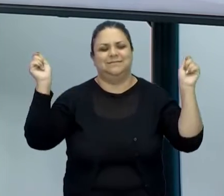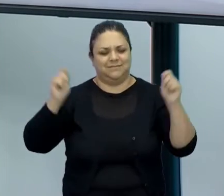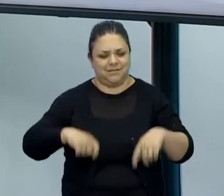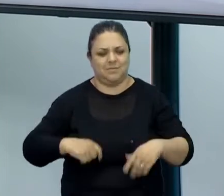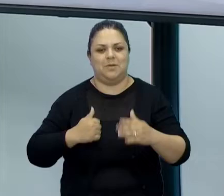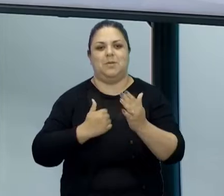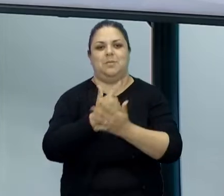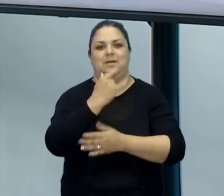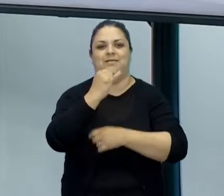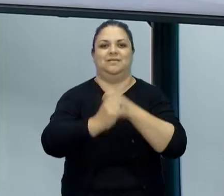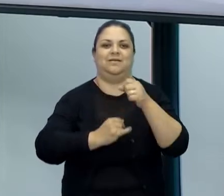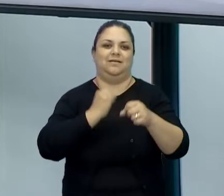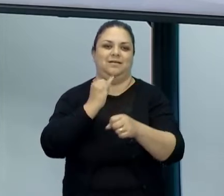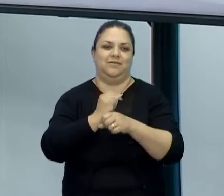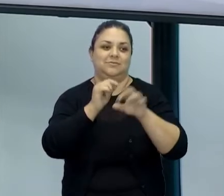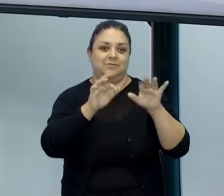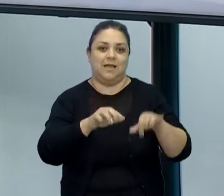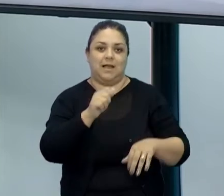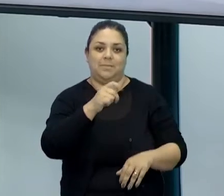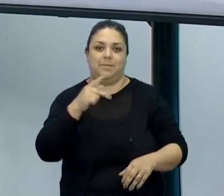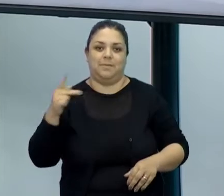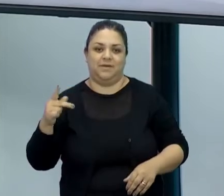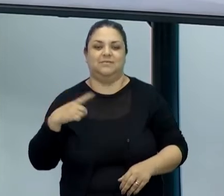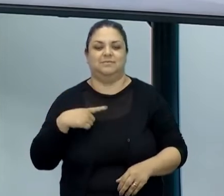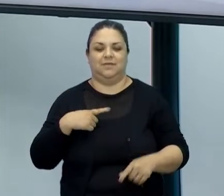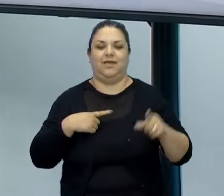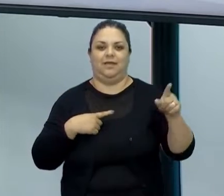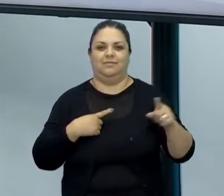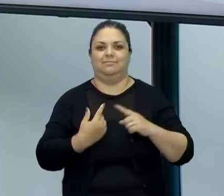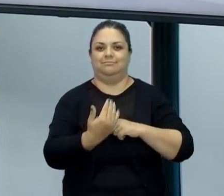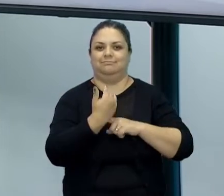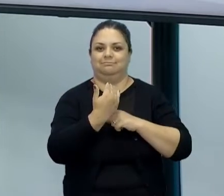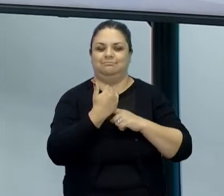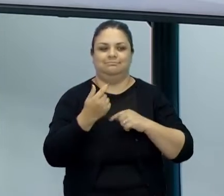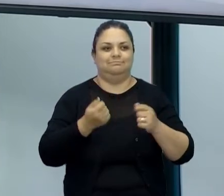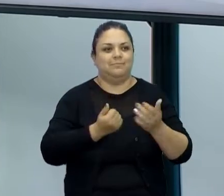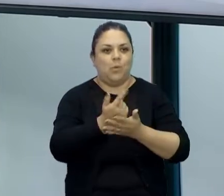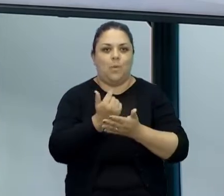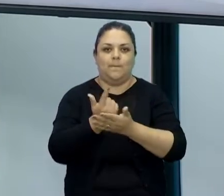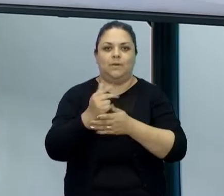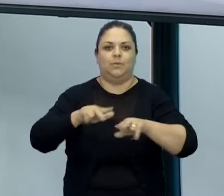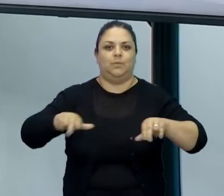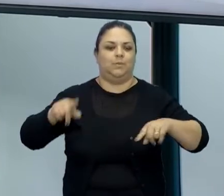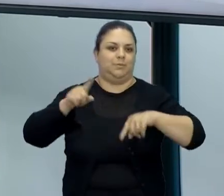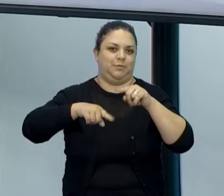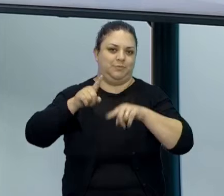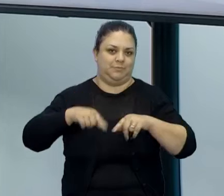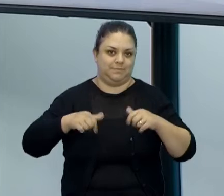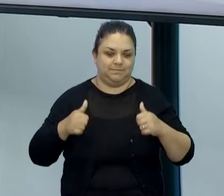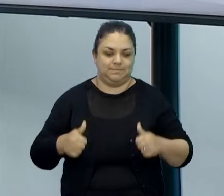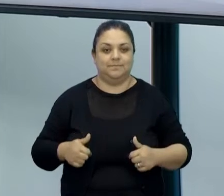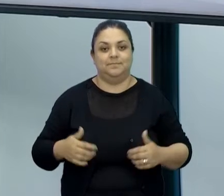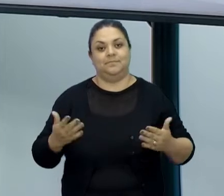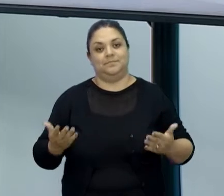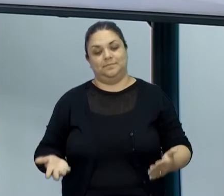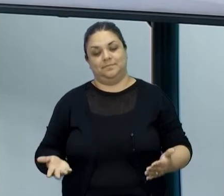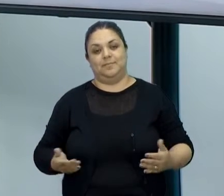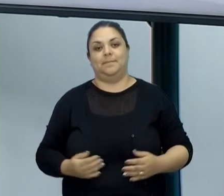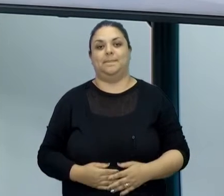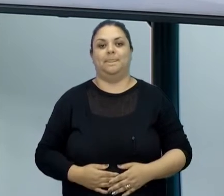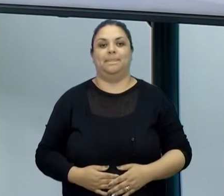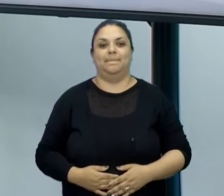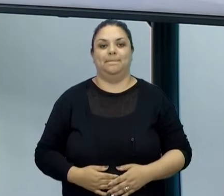internet dá para fazer, tem aplicativos e sites especializados em todo tipo de produto. Então, a gente vai falar um